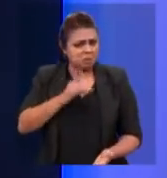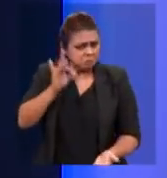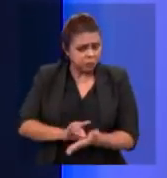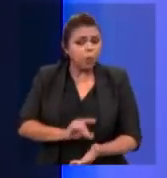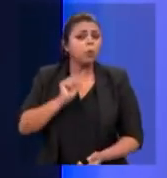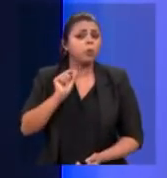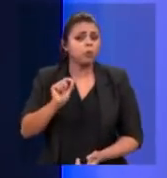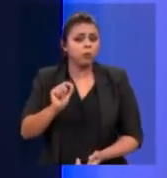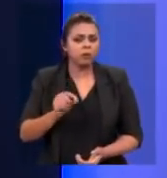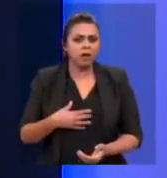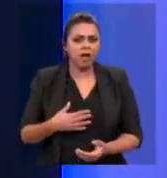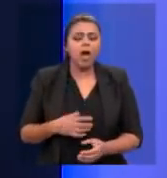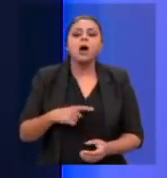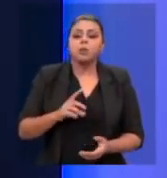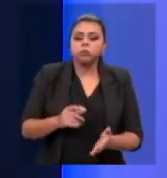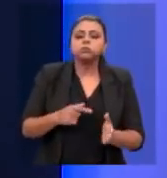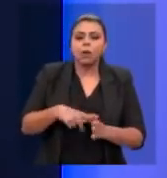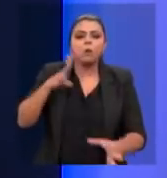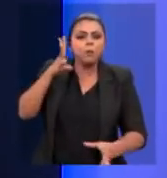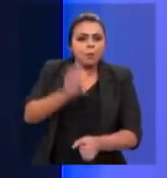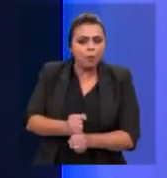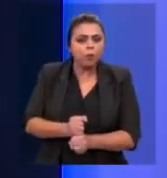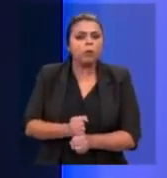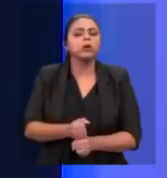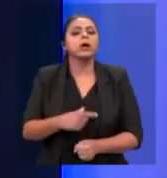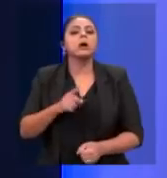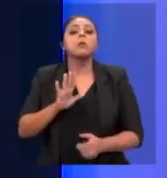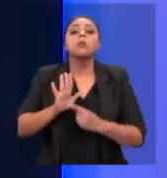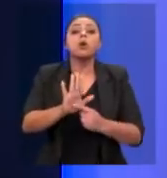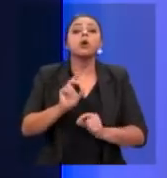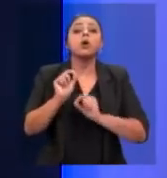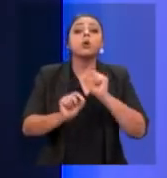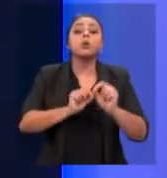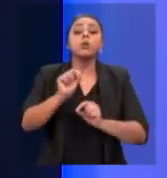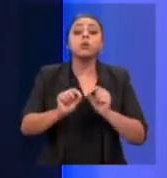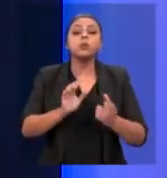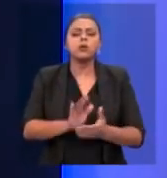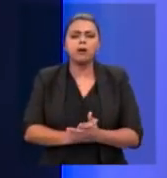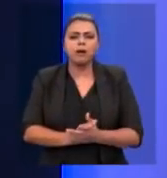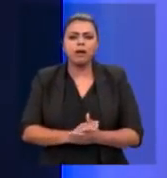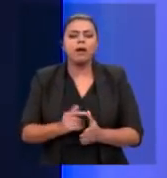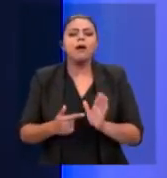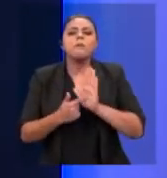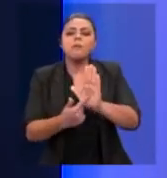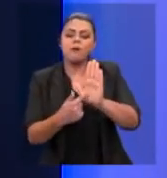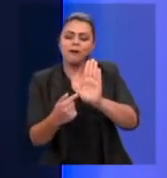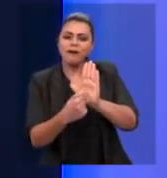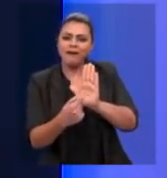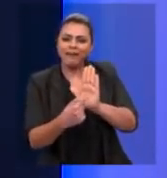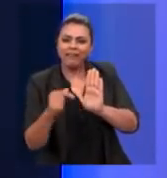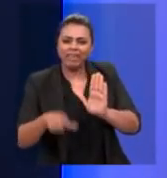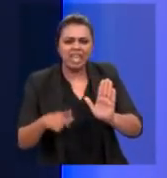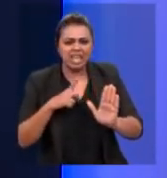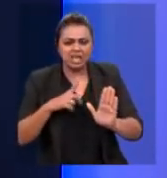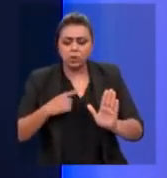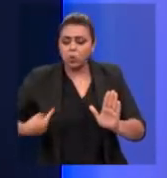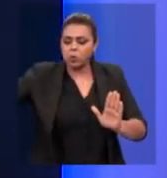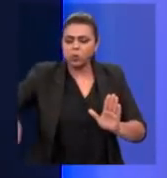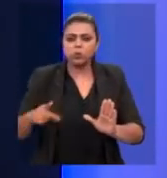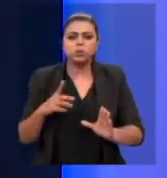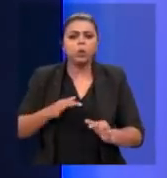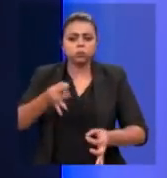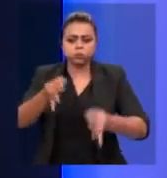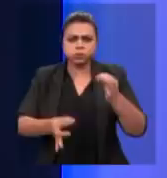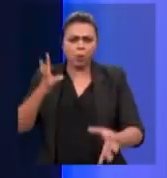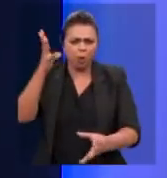às contas públicas do seu governo inclusive mostram até porque elas foram rejeitadas pelo tribunal de contas